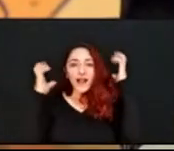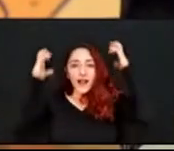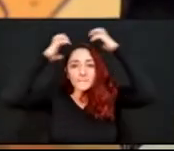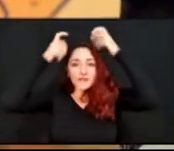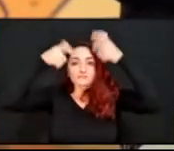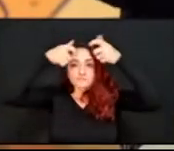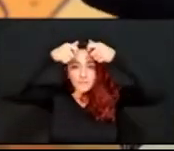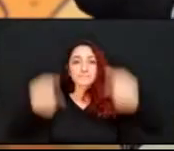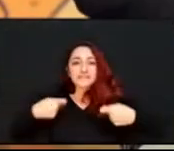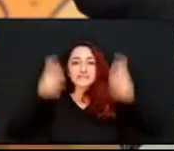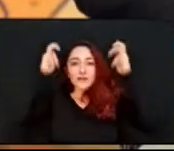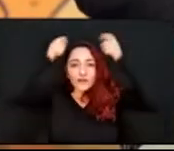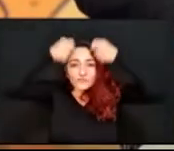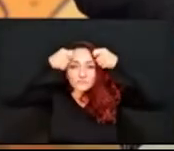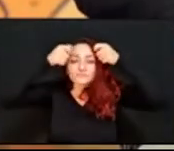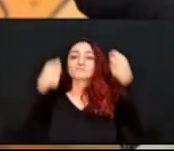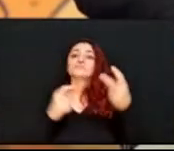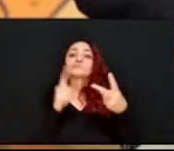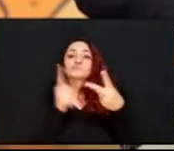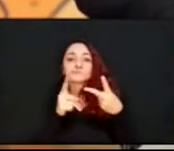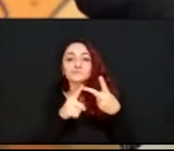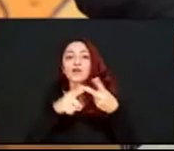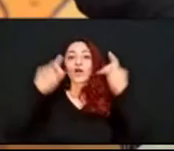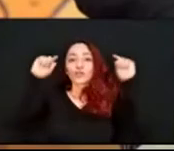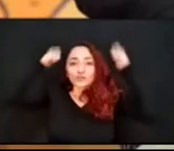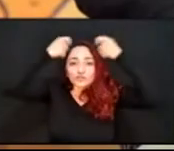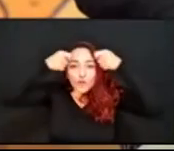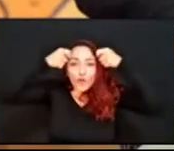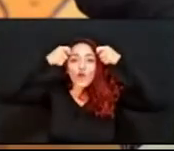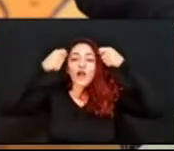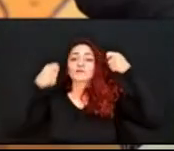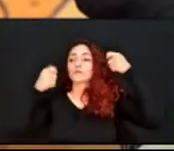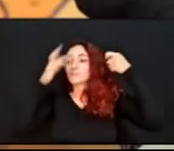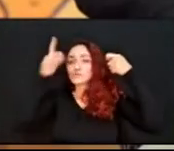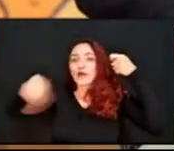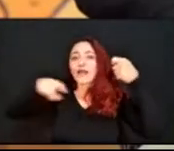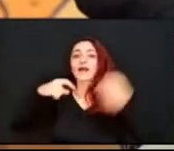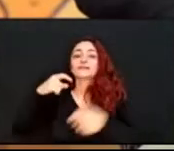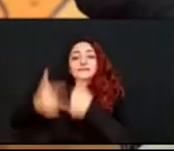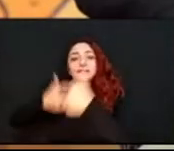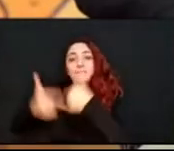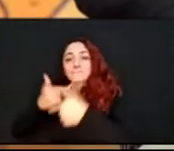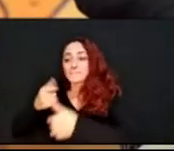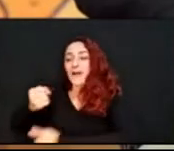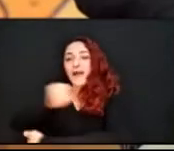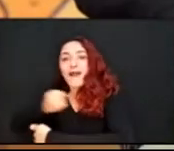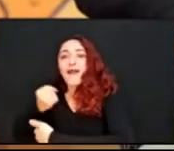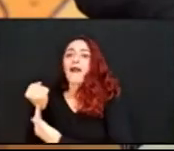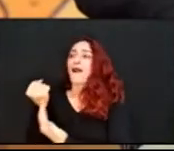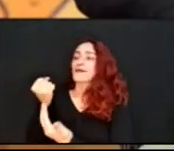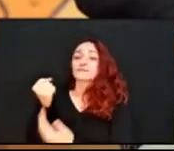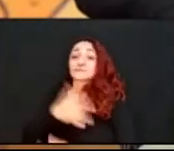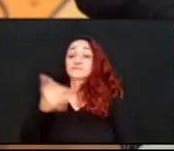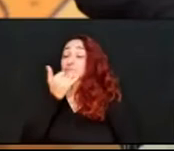quem trabalha em ambientes da área de saúde ou áreas de alimentos né é que a gente chama de área de segurança EA gente tem uma outra linha de